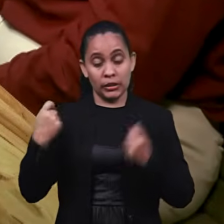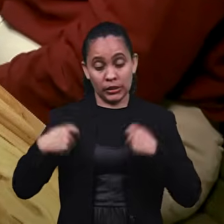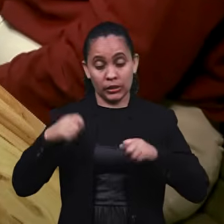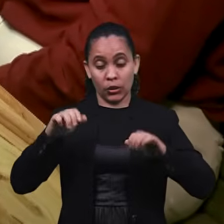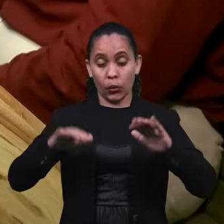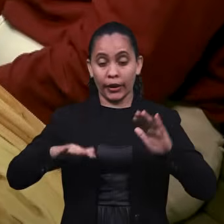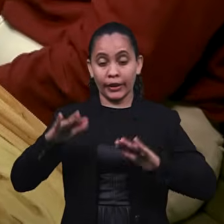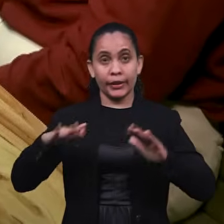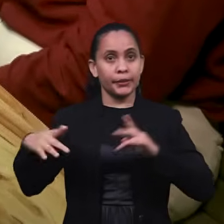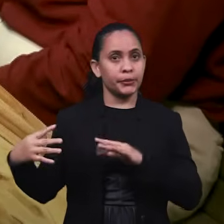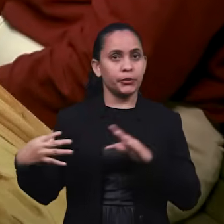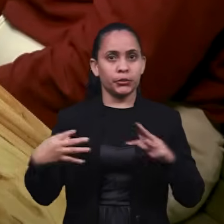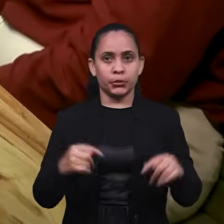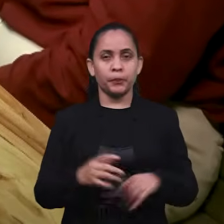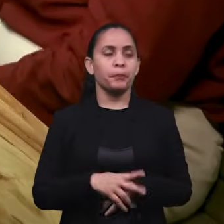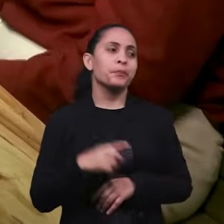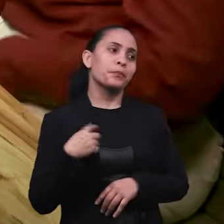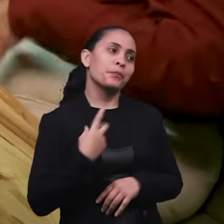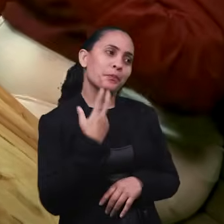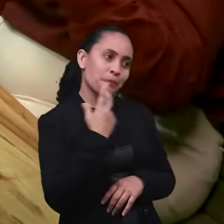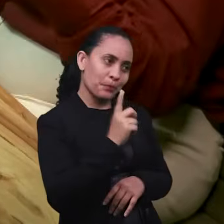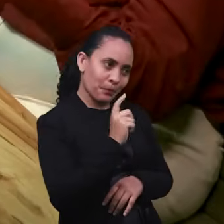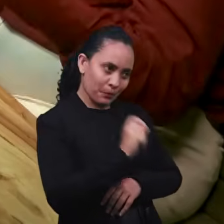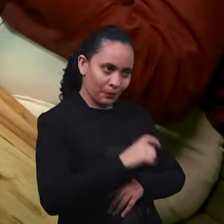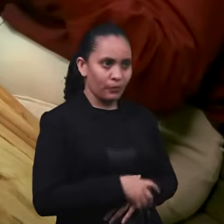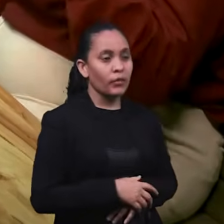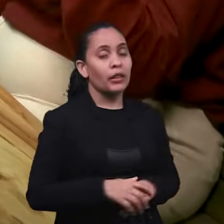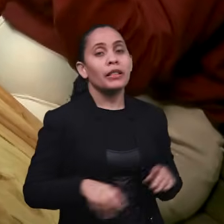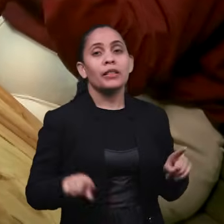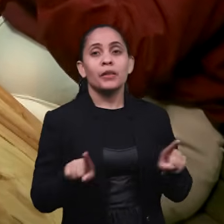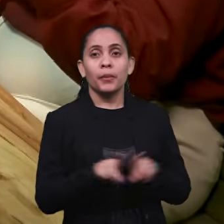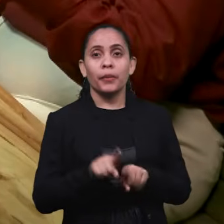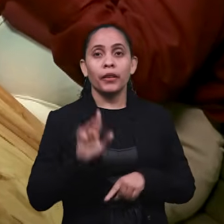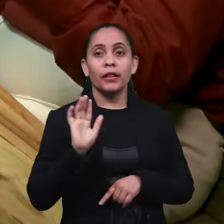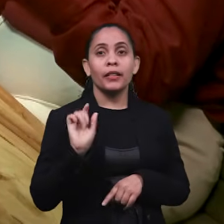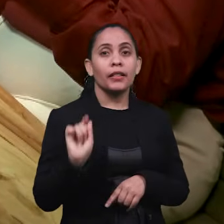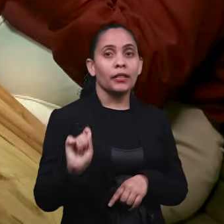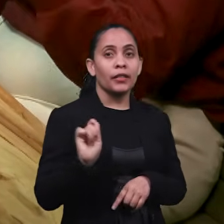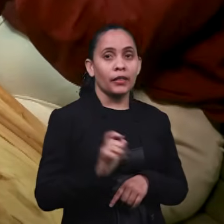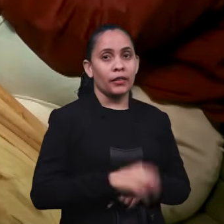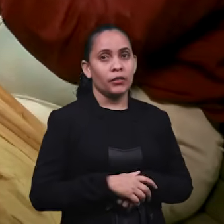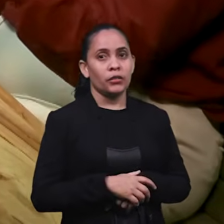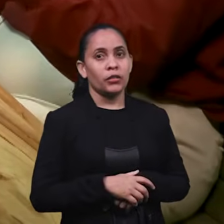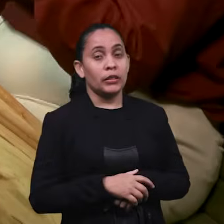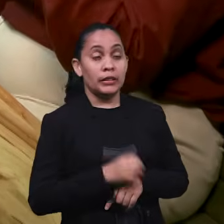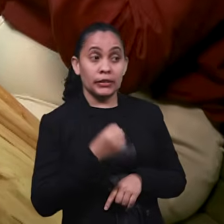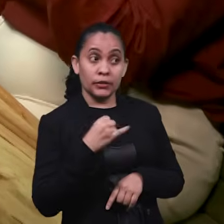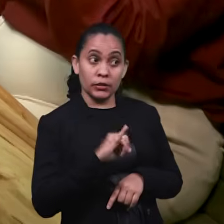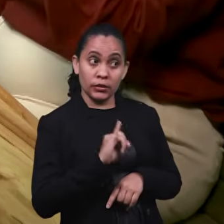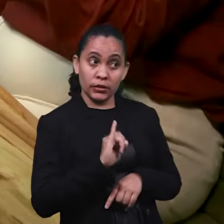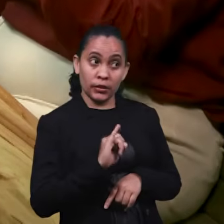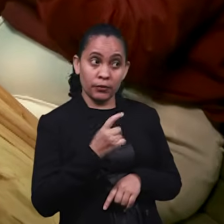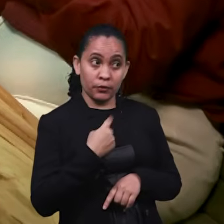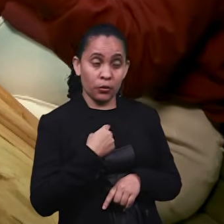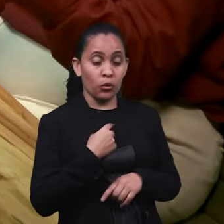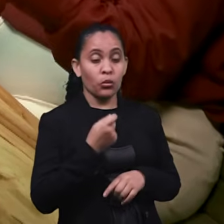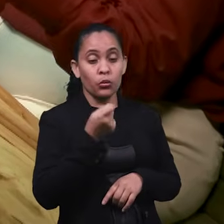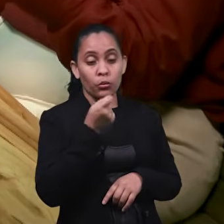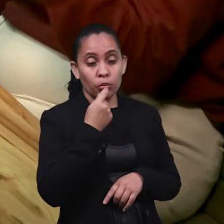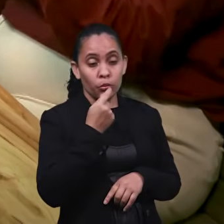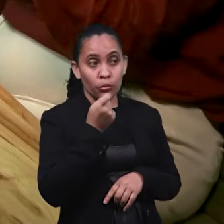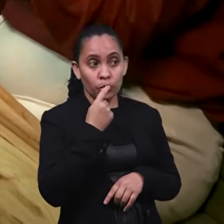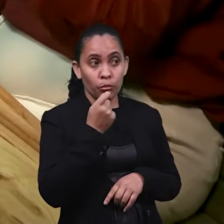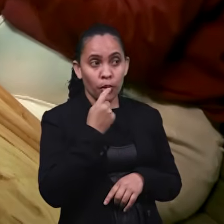o equilíbrio de tudo, né? Sim. Como a gente tem a posologia do próprio probiótico, se você for tomar em cápsula,